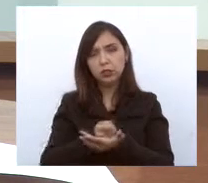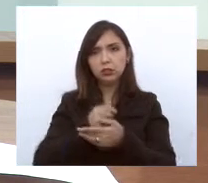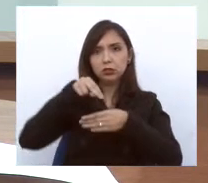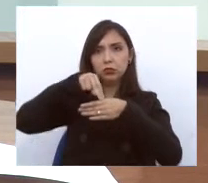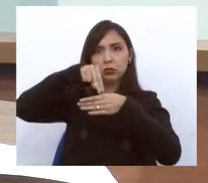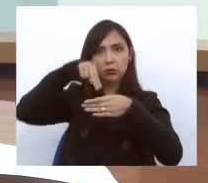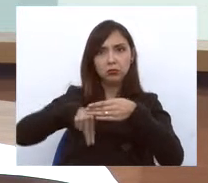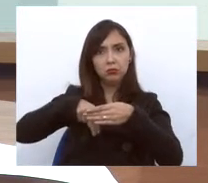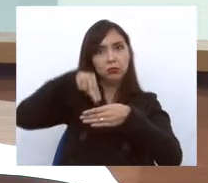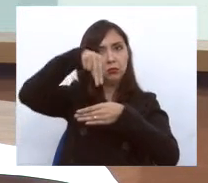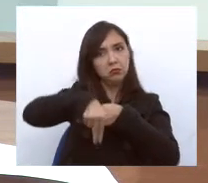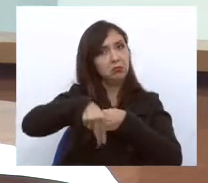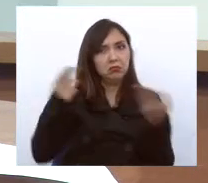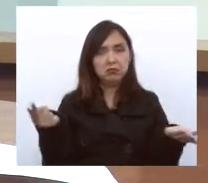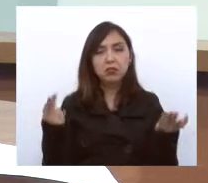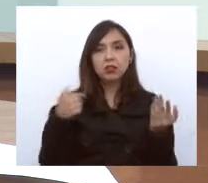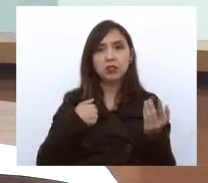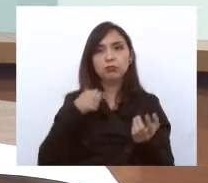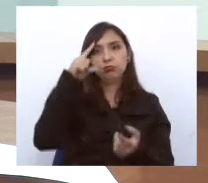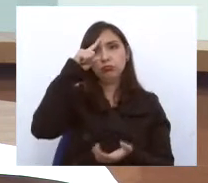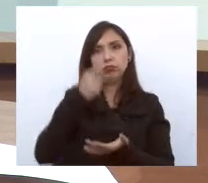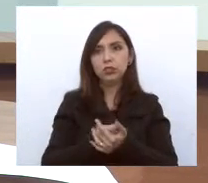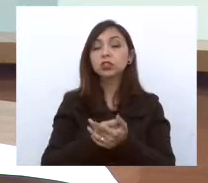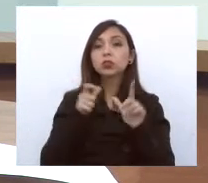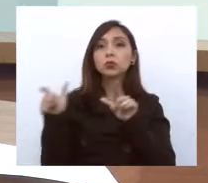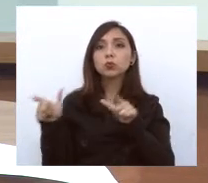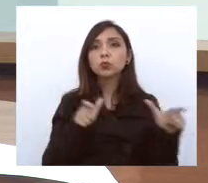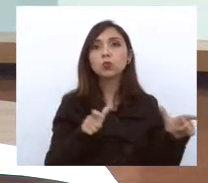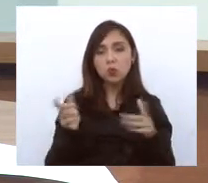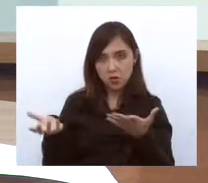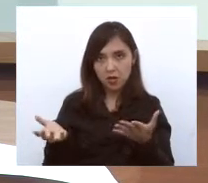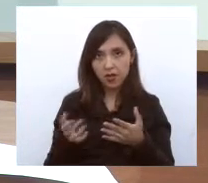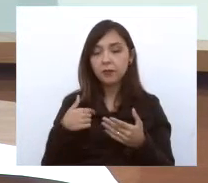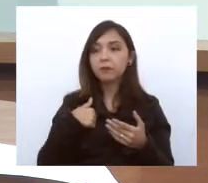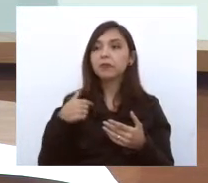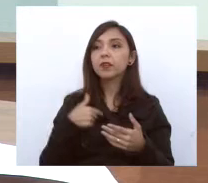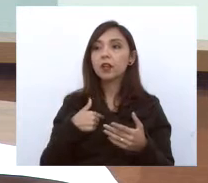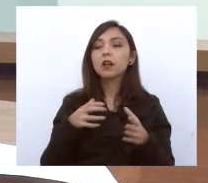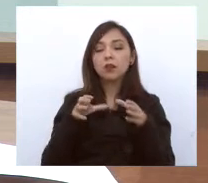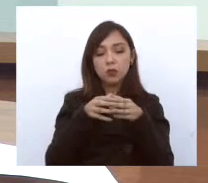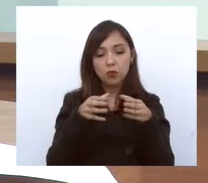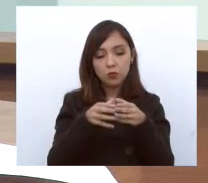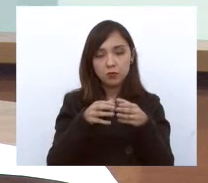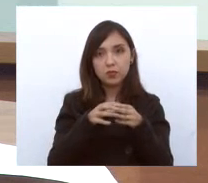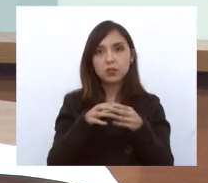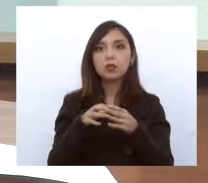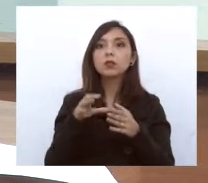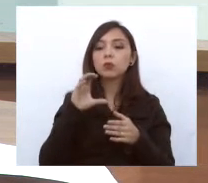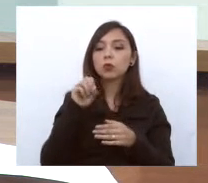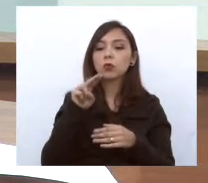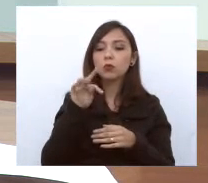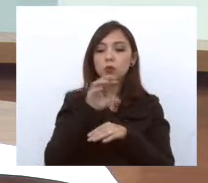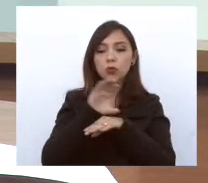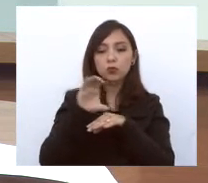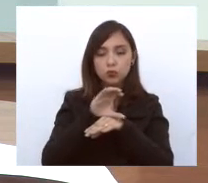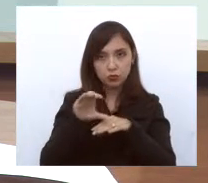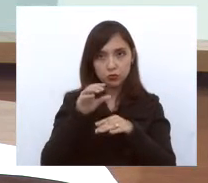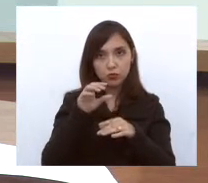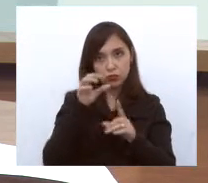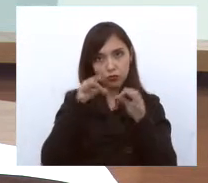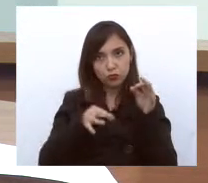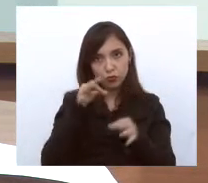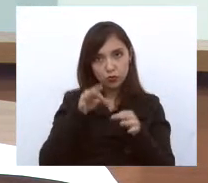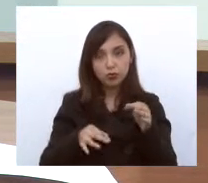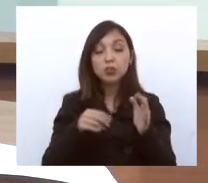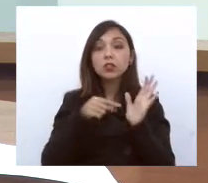defender o lado que eu estou. Agora, parabenizar a Comissão de Constituição e Justiça, que hoje deu